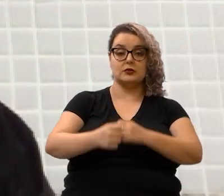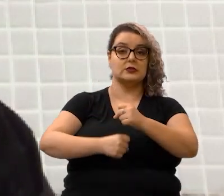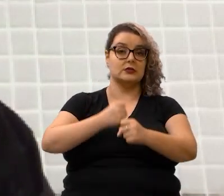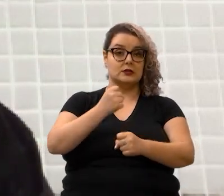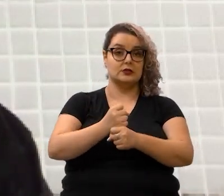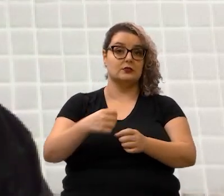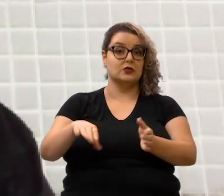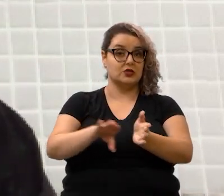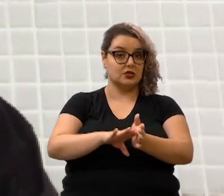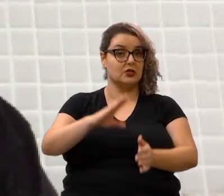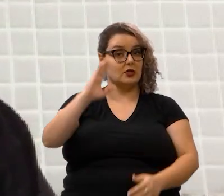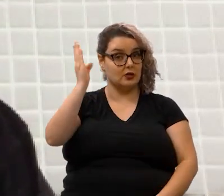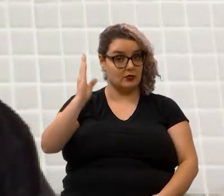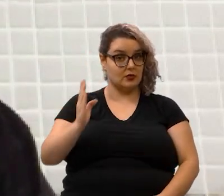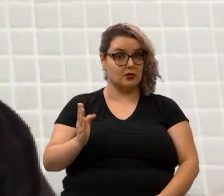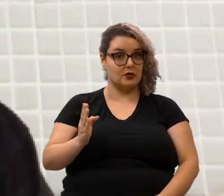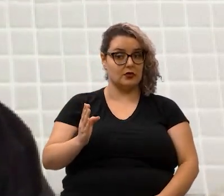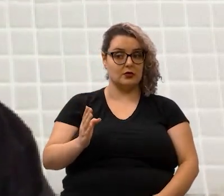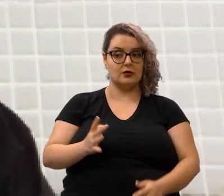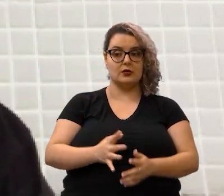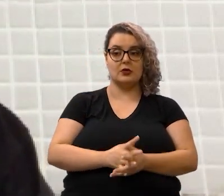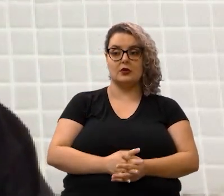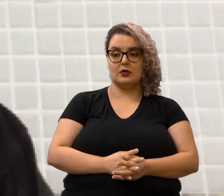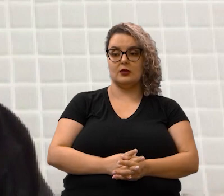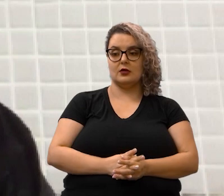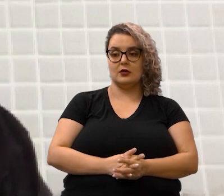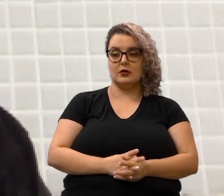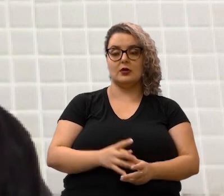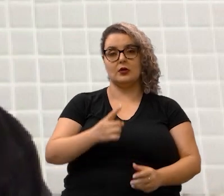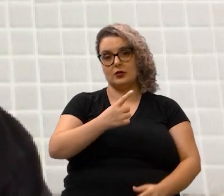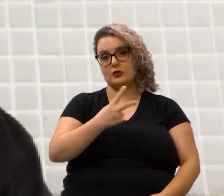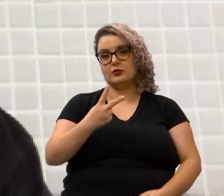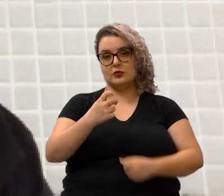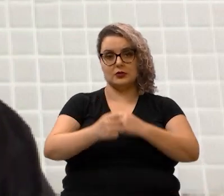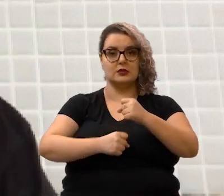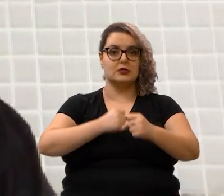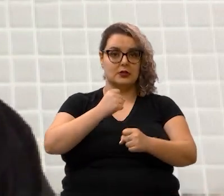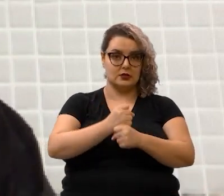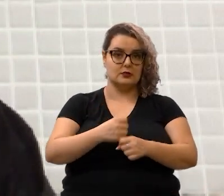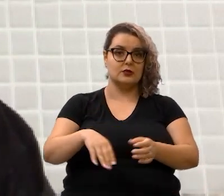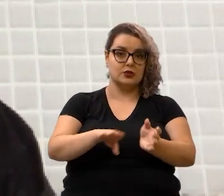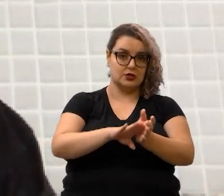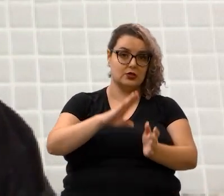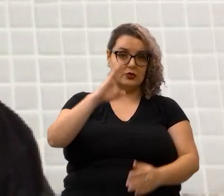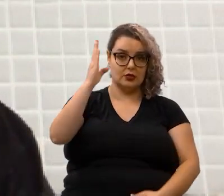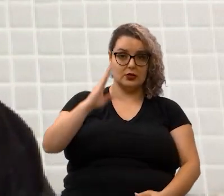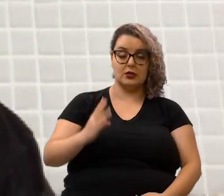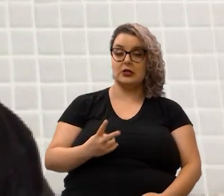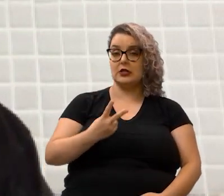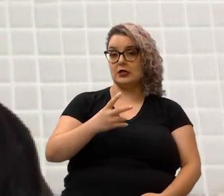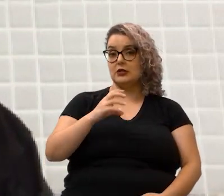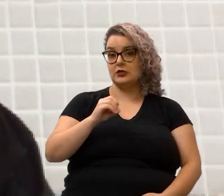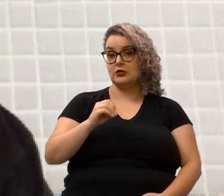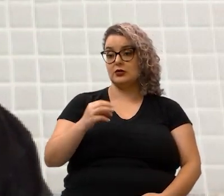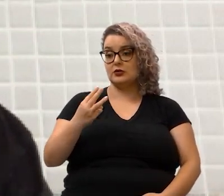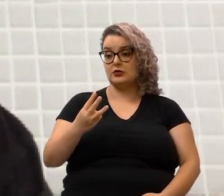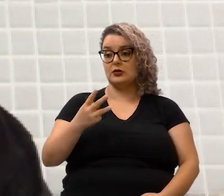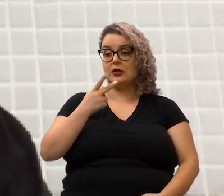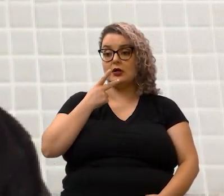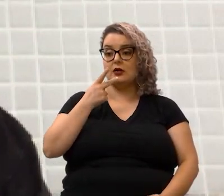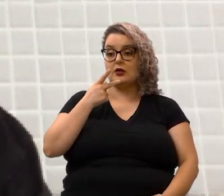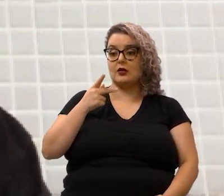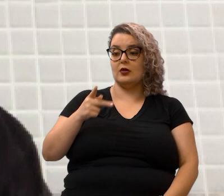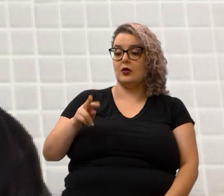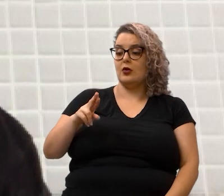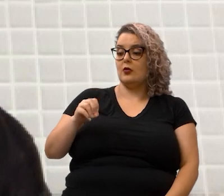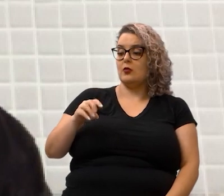para chegar no Brasil, 12 anos? 12 anos não, 20, 12 anos para chegar no Brasil. Em 2003, eu chamava de prótese